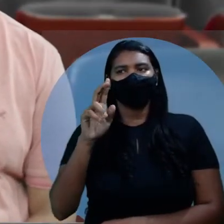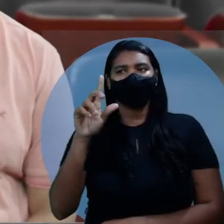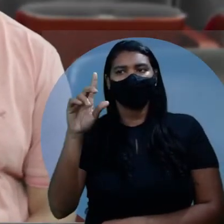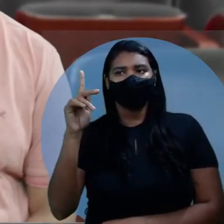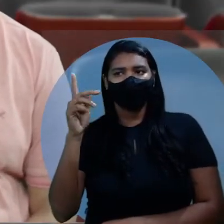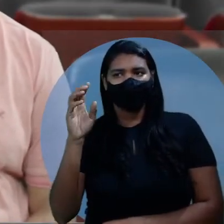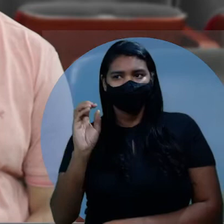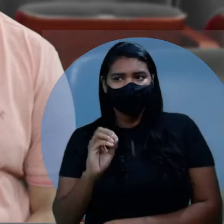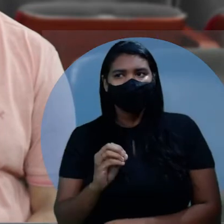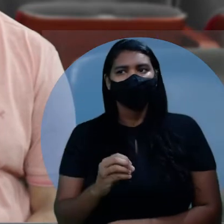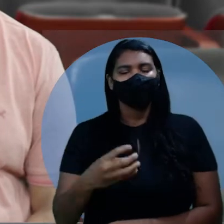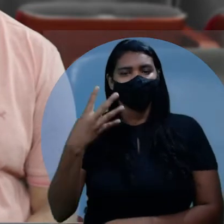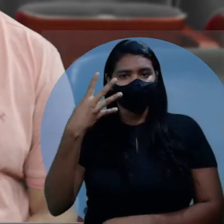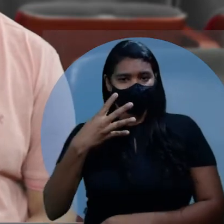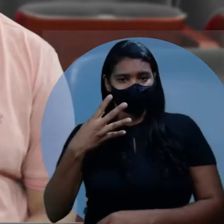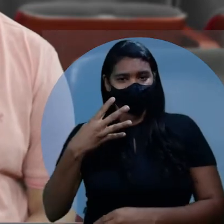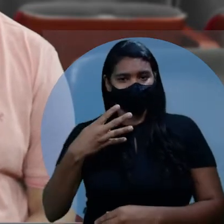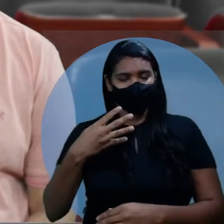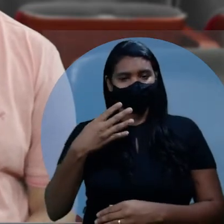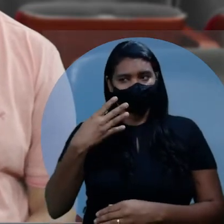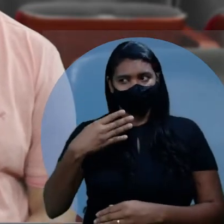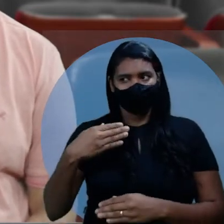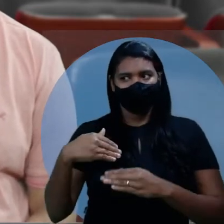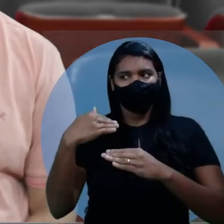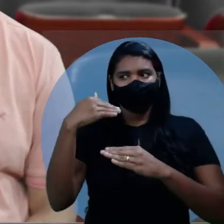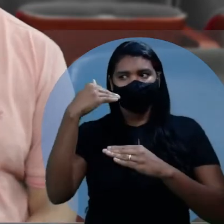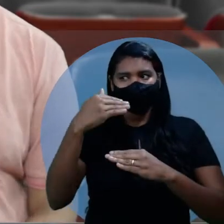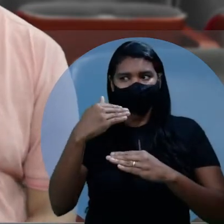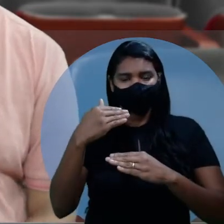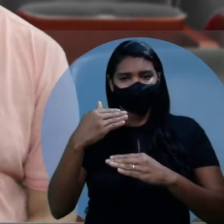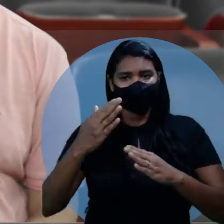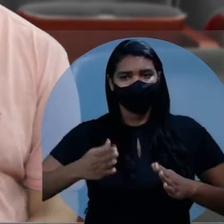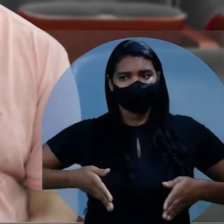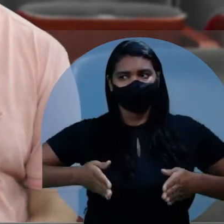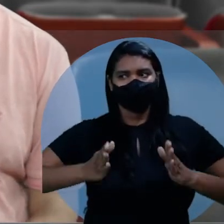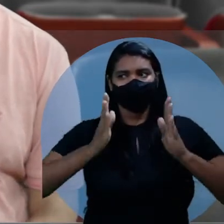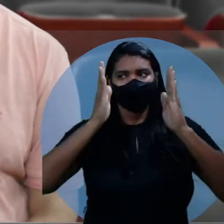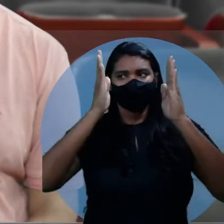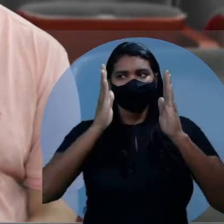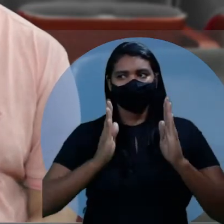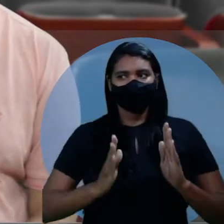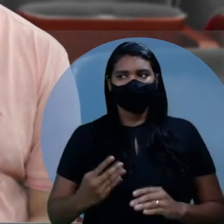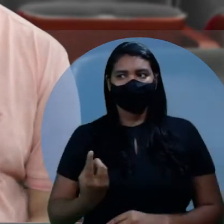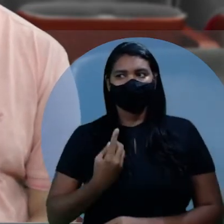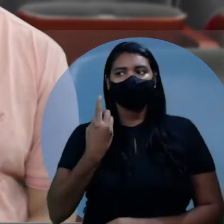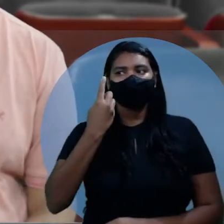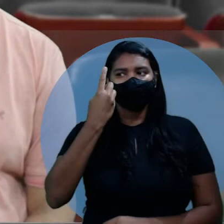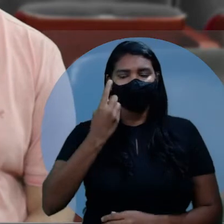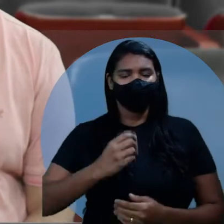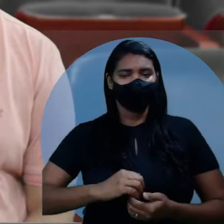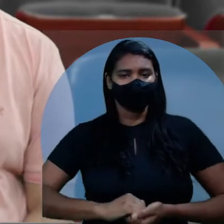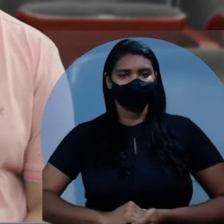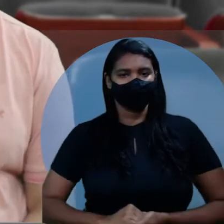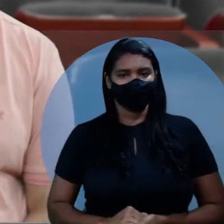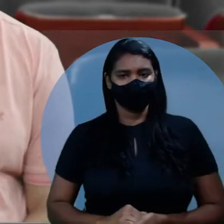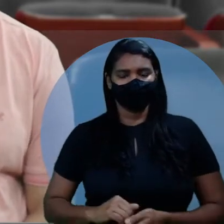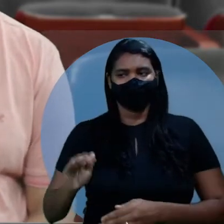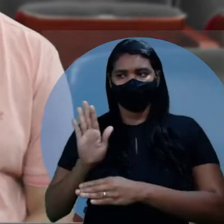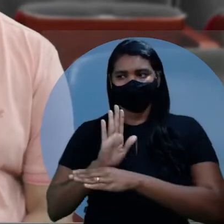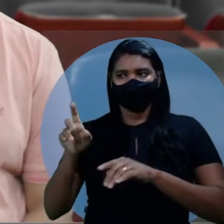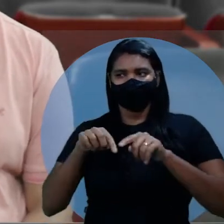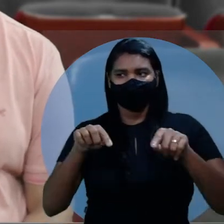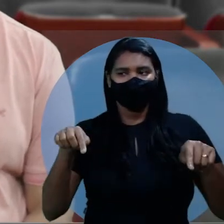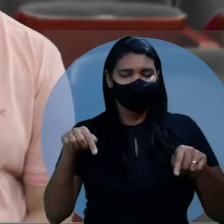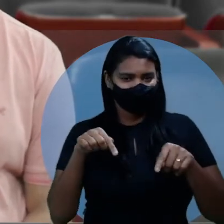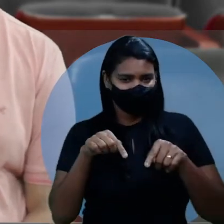ocupa 4 andares do prédio, né, para você ver como o pé direito dele é alto, né, como ele é suntuoso. Né? E